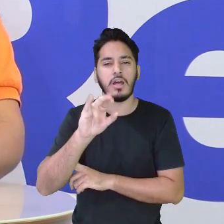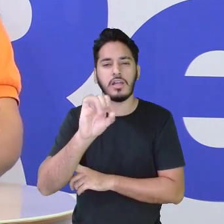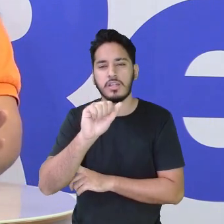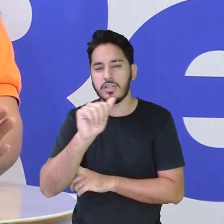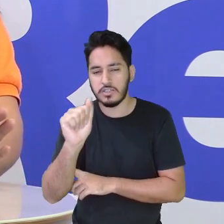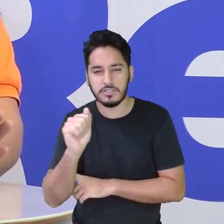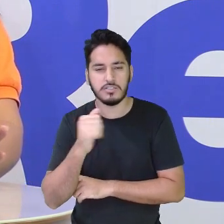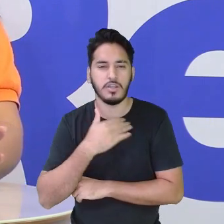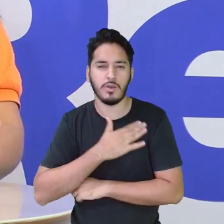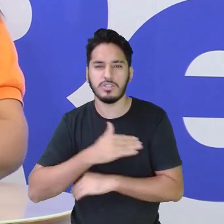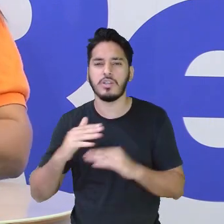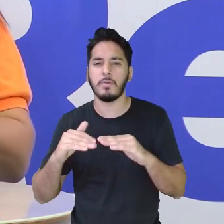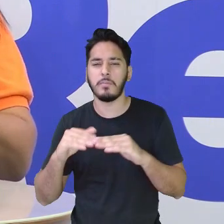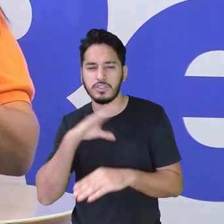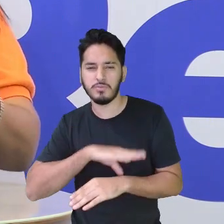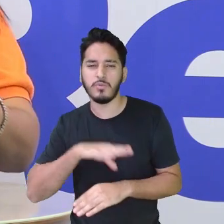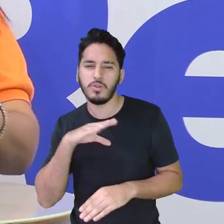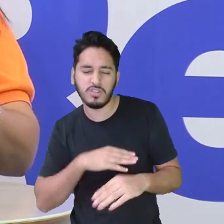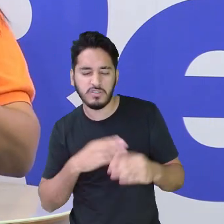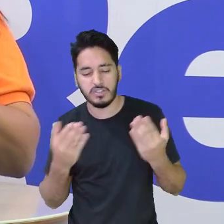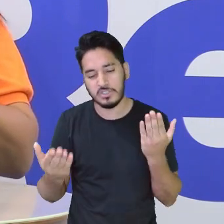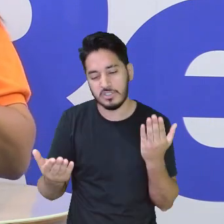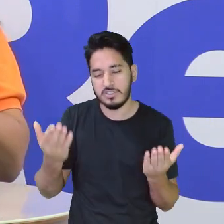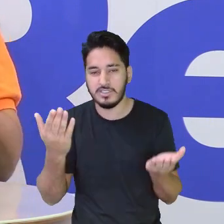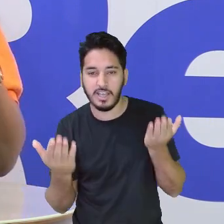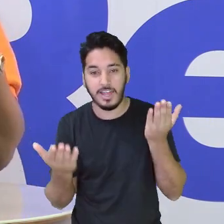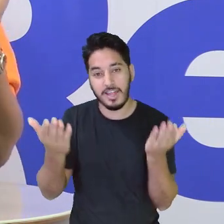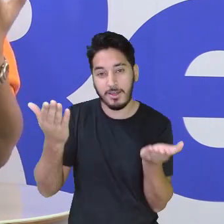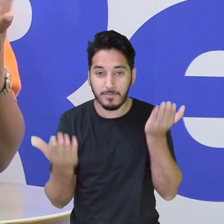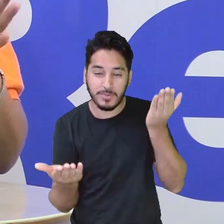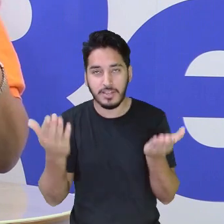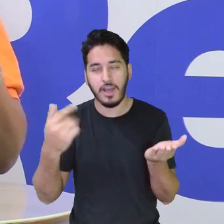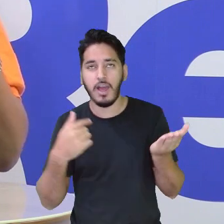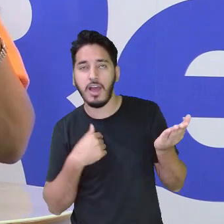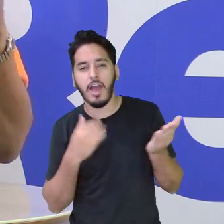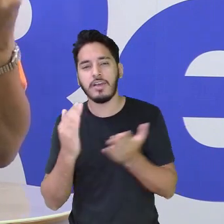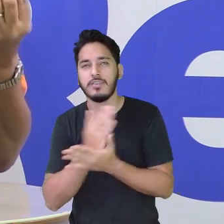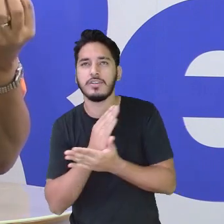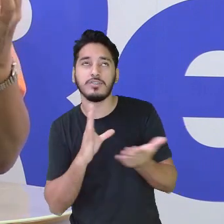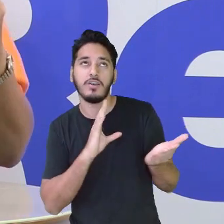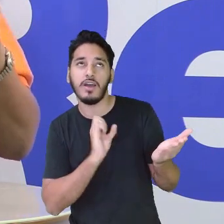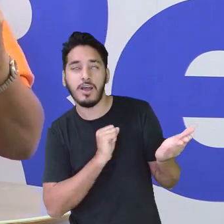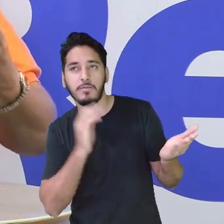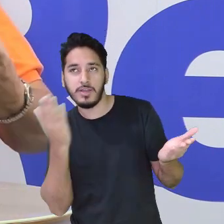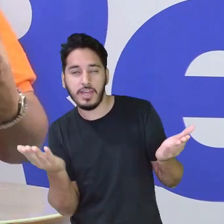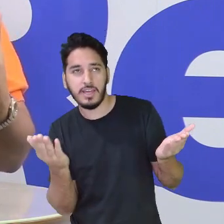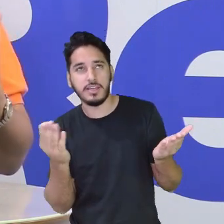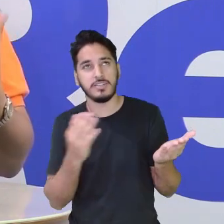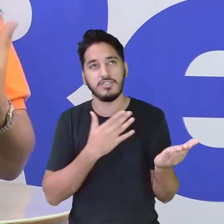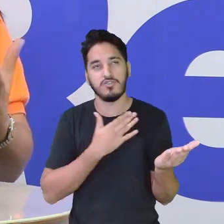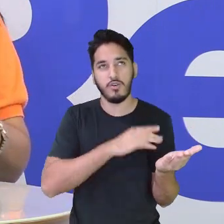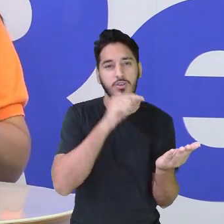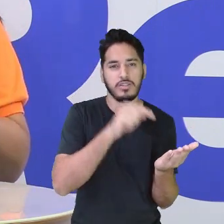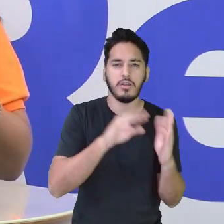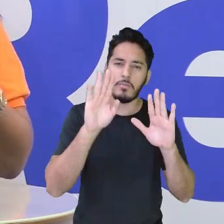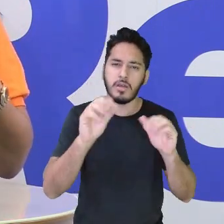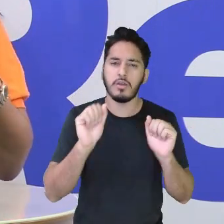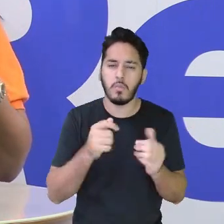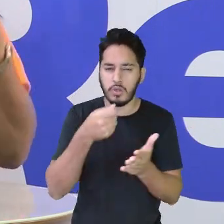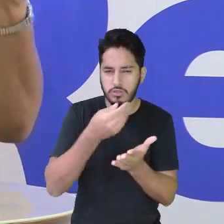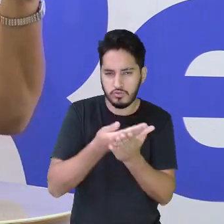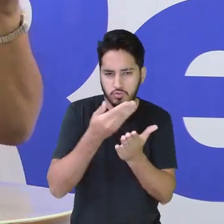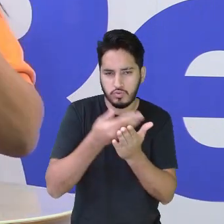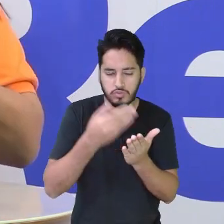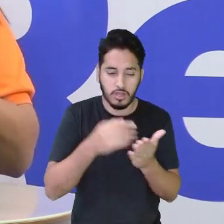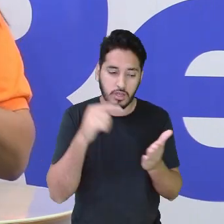Larissa já gosta mais de português, aí vai ficando aquela coisa equilibrada, né? A gente às vezes gosta mais de uma, mas nada impede que a gente também se dedique na